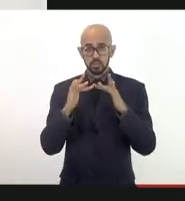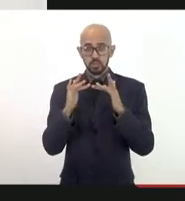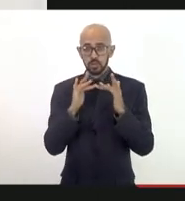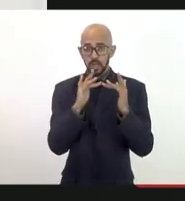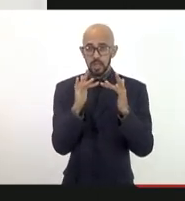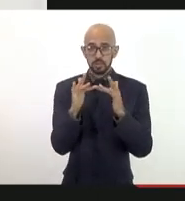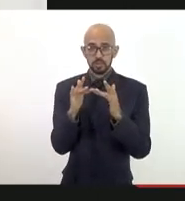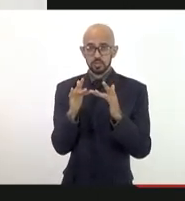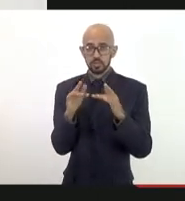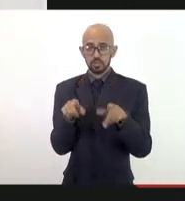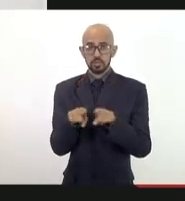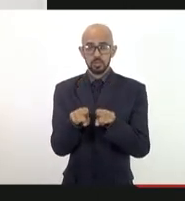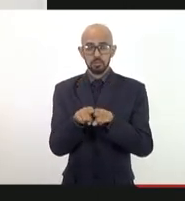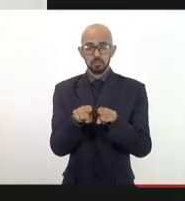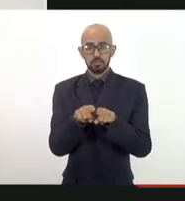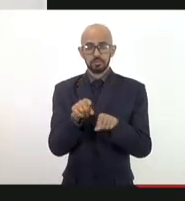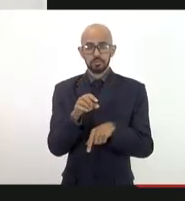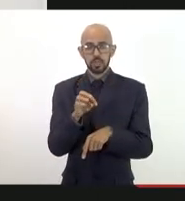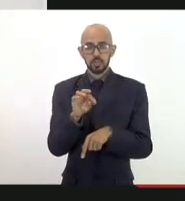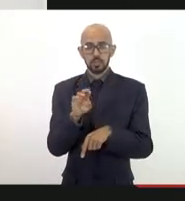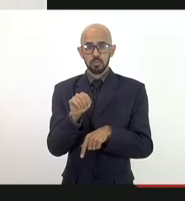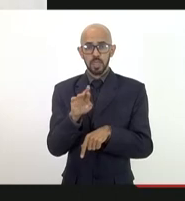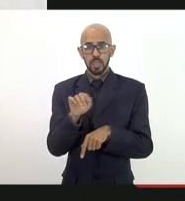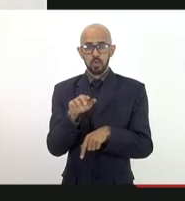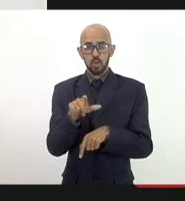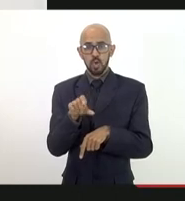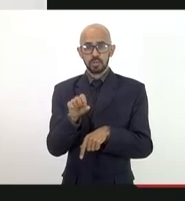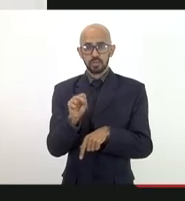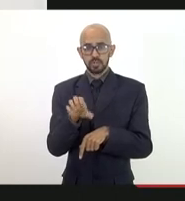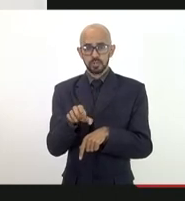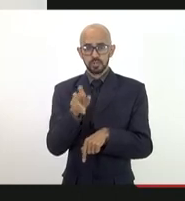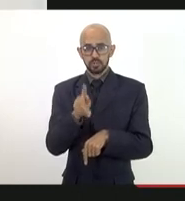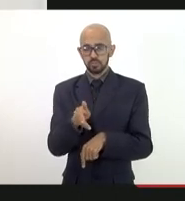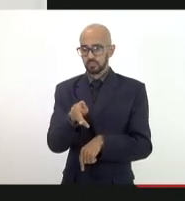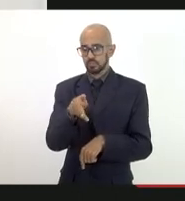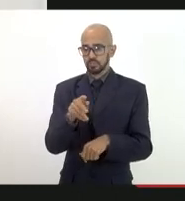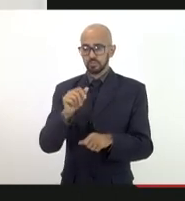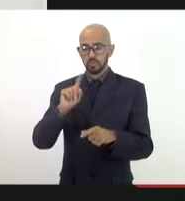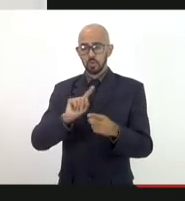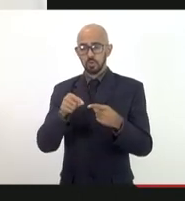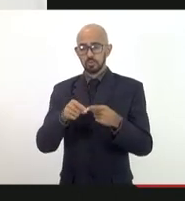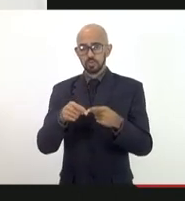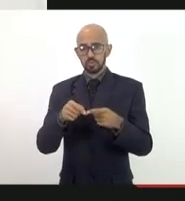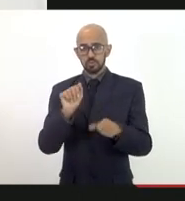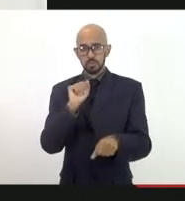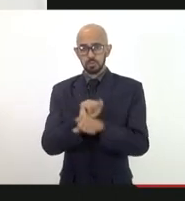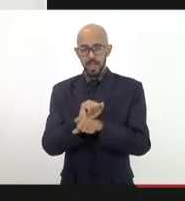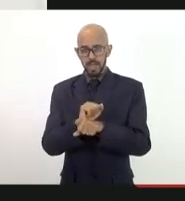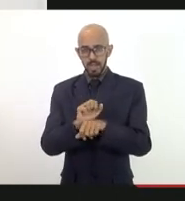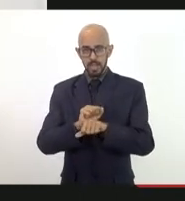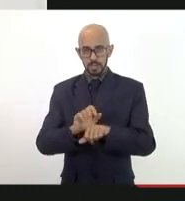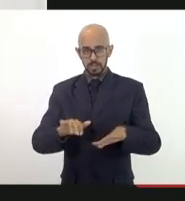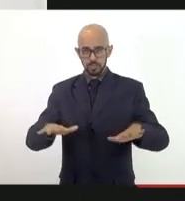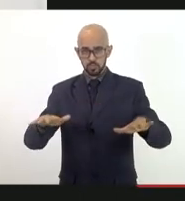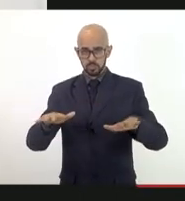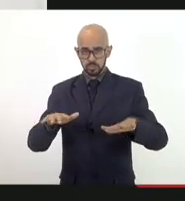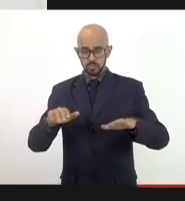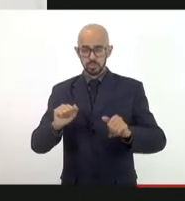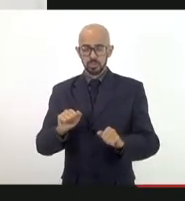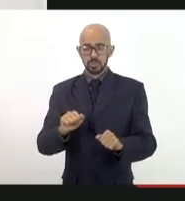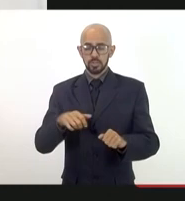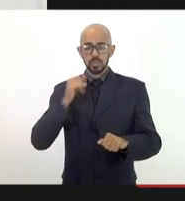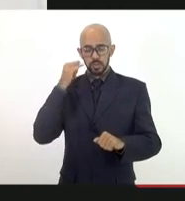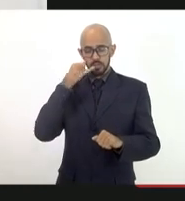da tuberculose latente, que é só assim que nós podemos alcançar o objetivo de interromper a cadeia de transmissão dessa doença e evitar